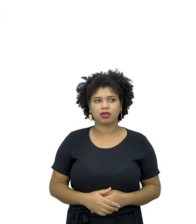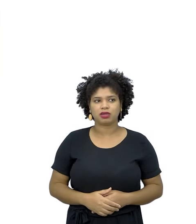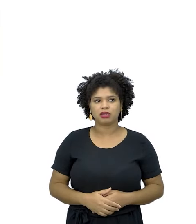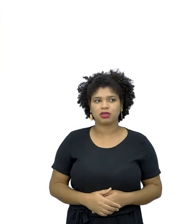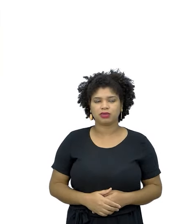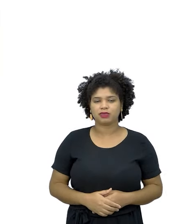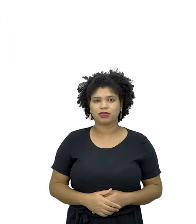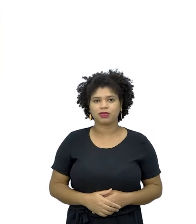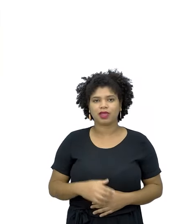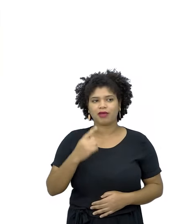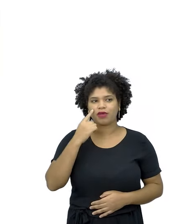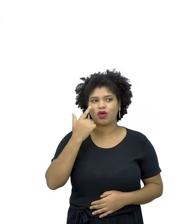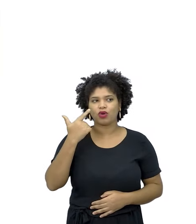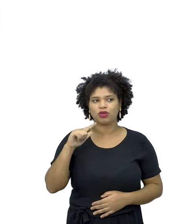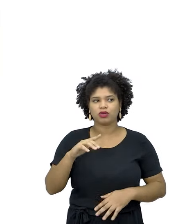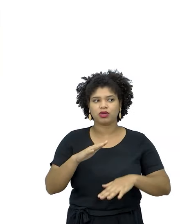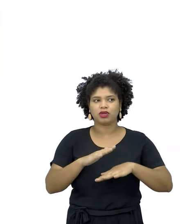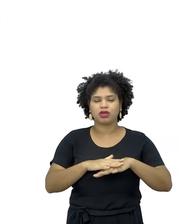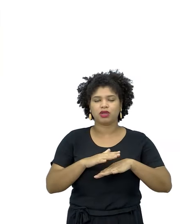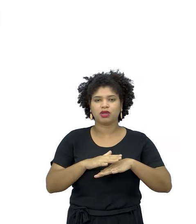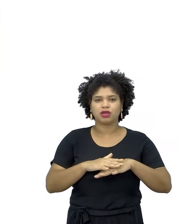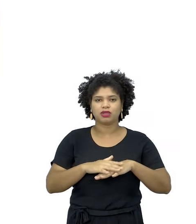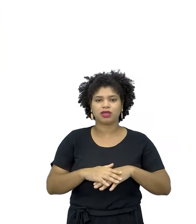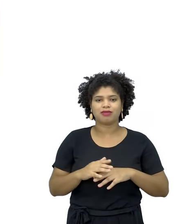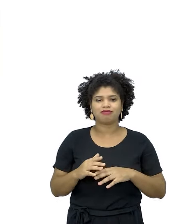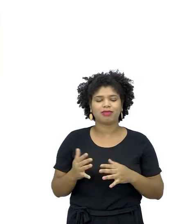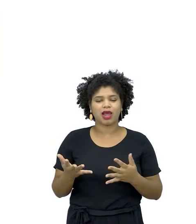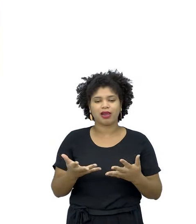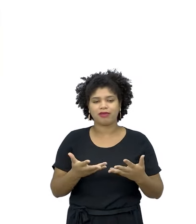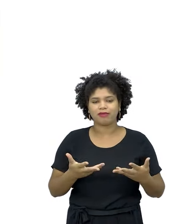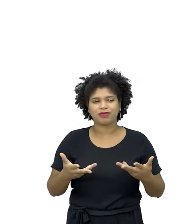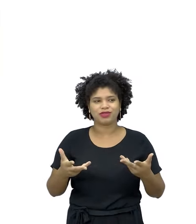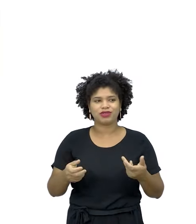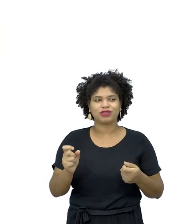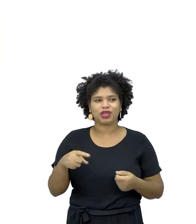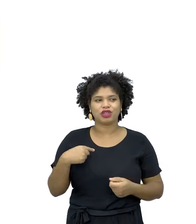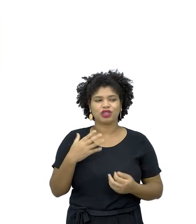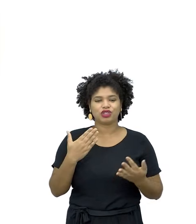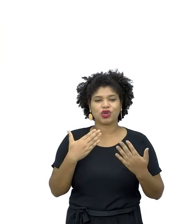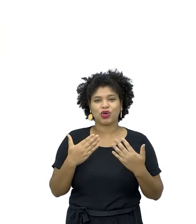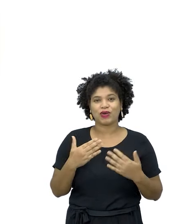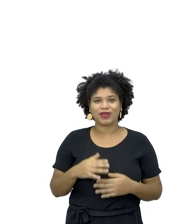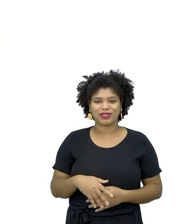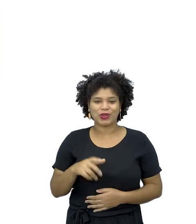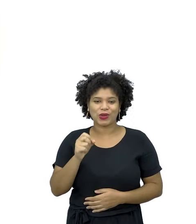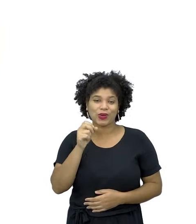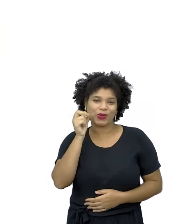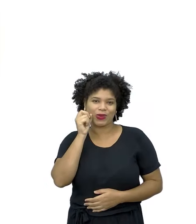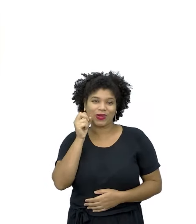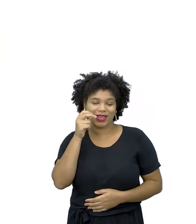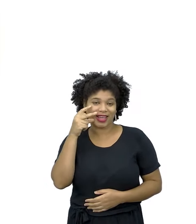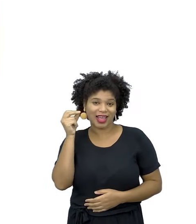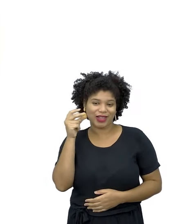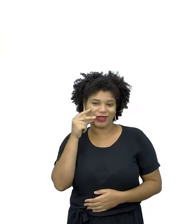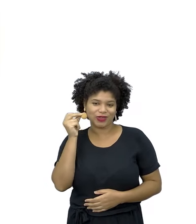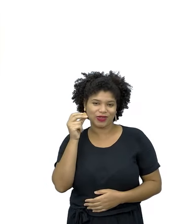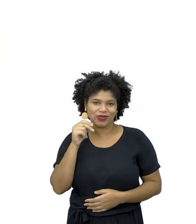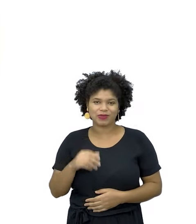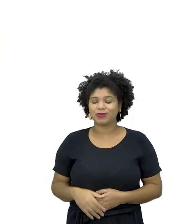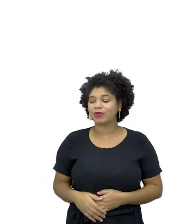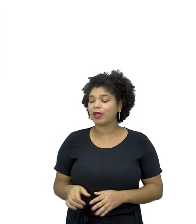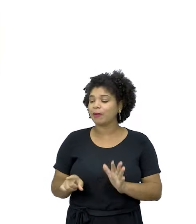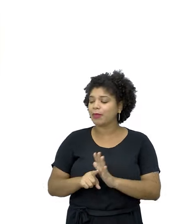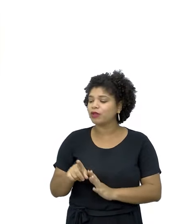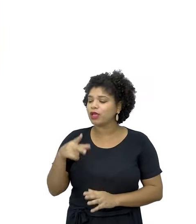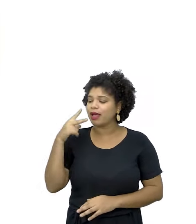né, no País das Maravilhas, que eu acho maravilhosa para nós? Ela conversa com o gato e ela fala assim, o gato pergunta, ela pergunta para o